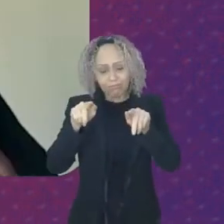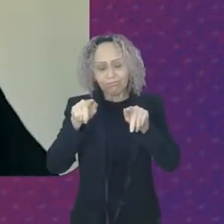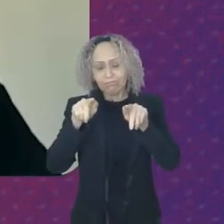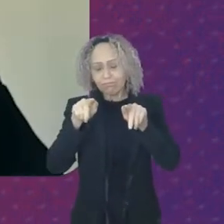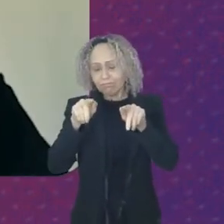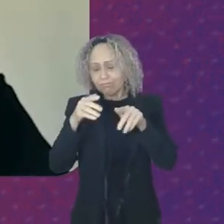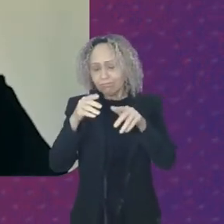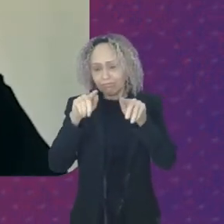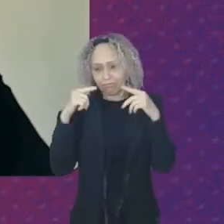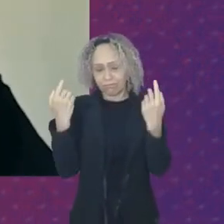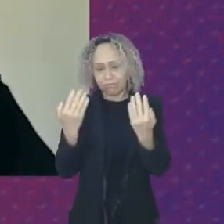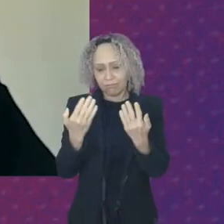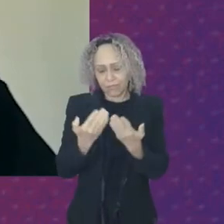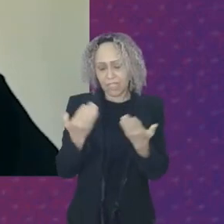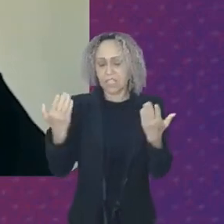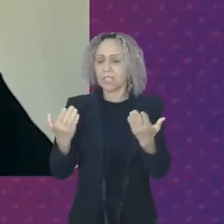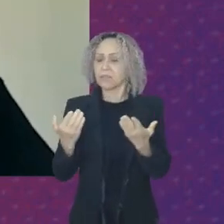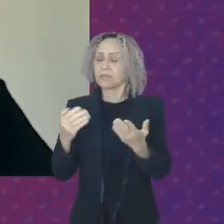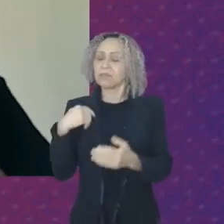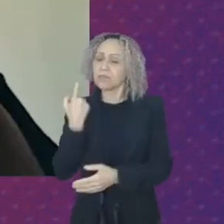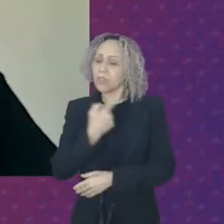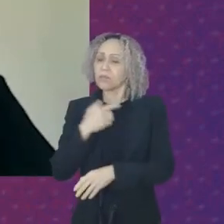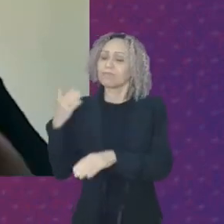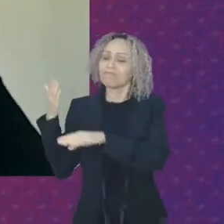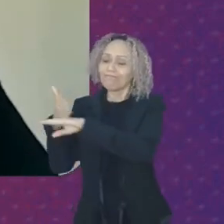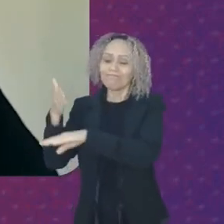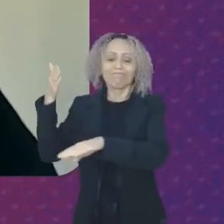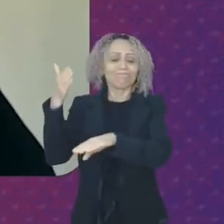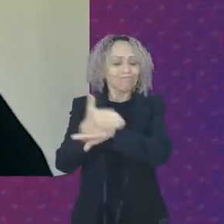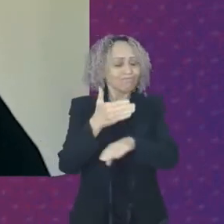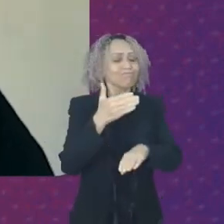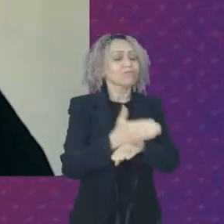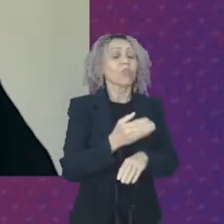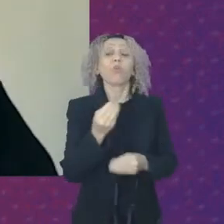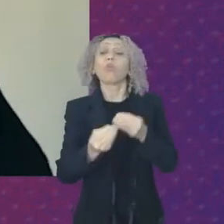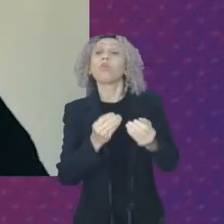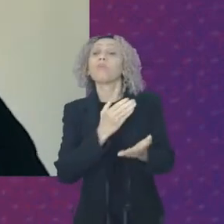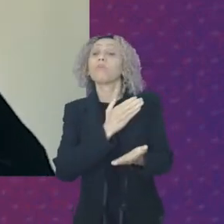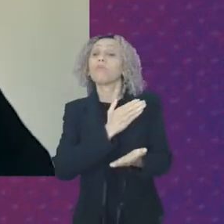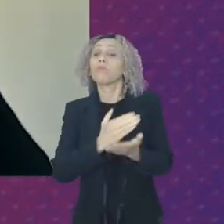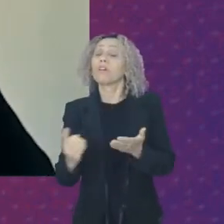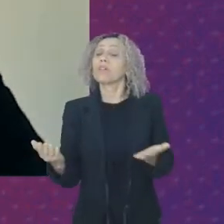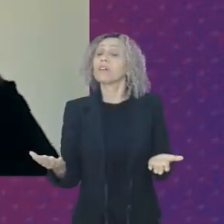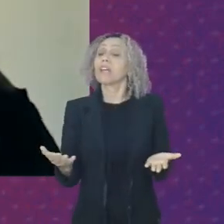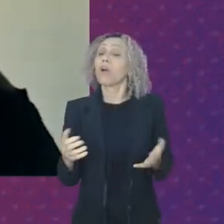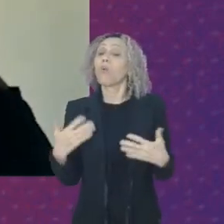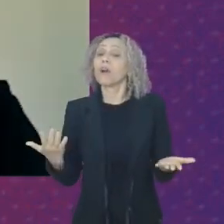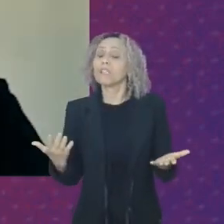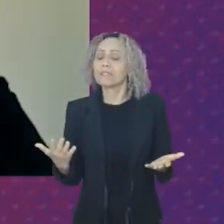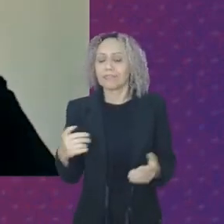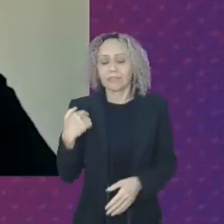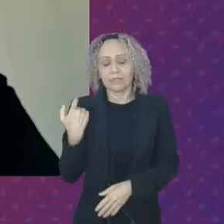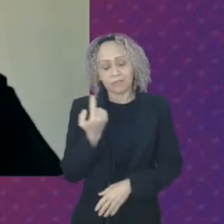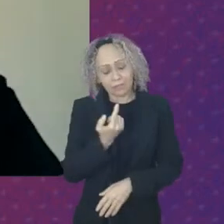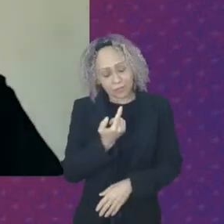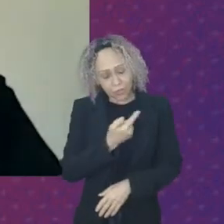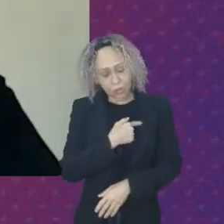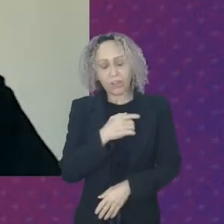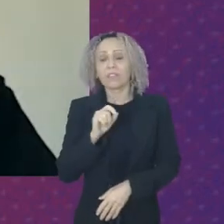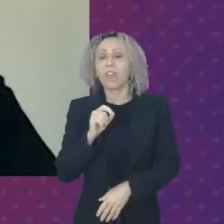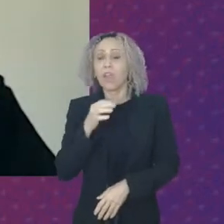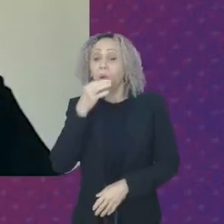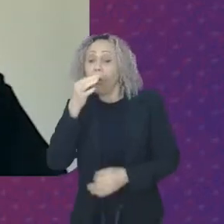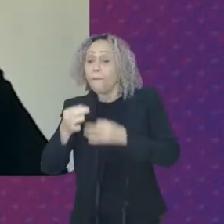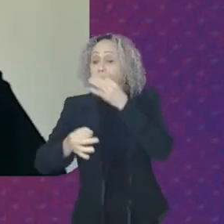a partir do momento que a gente começar a saber que a nossa opinião importa. A gente começar a demarcar essa opinião, construí-la com